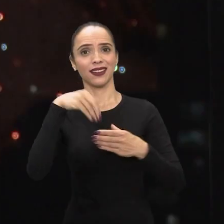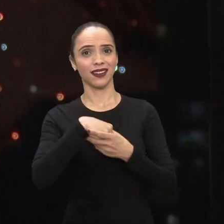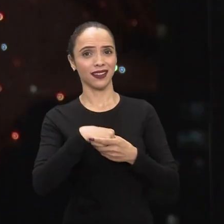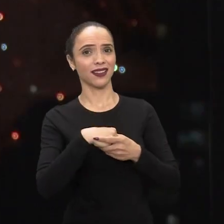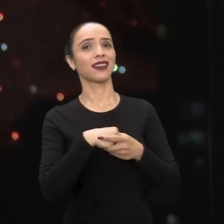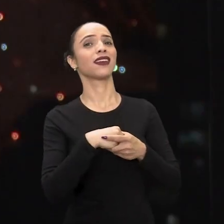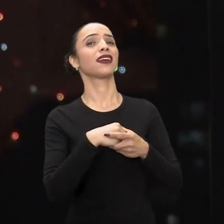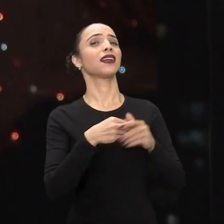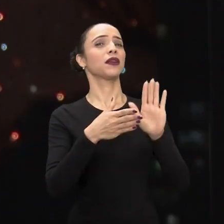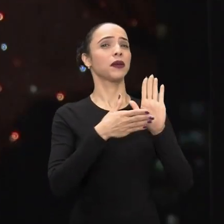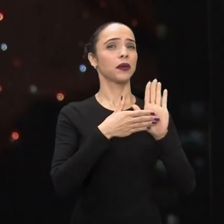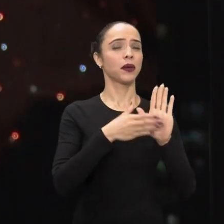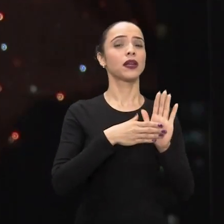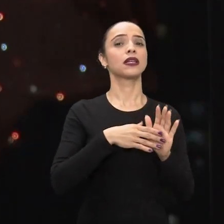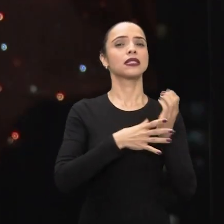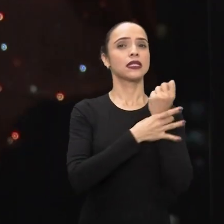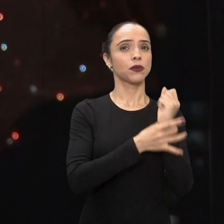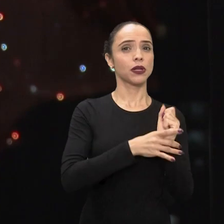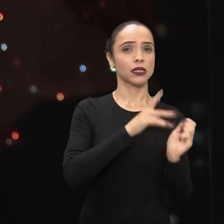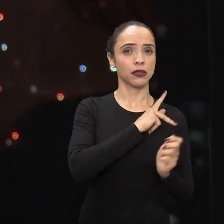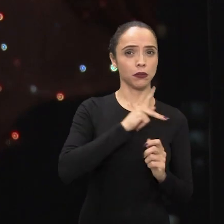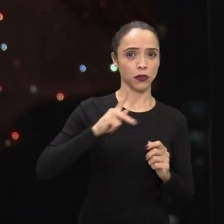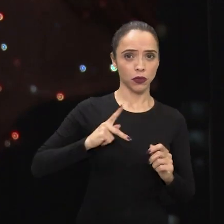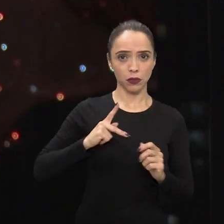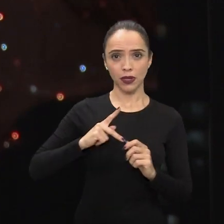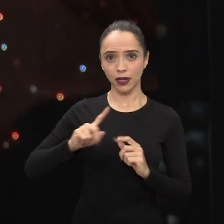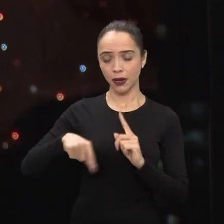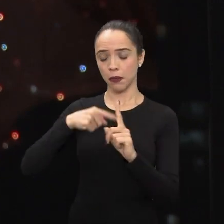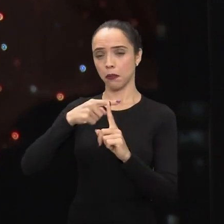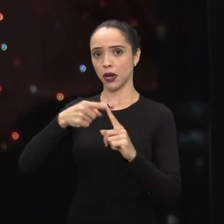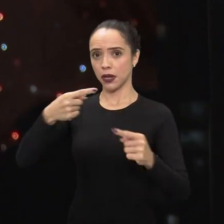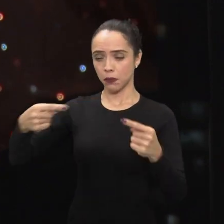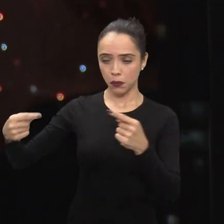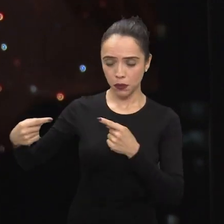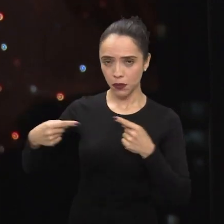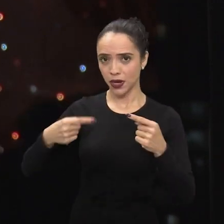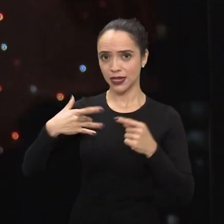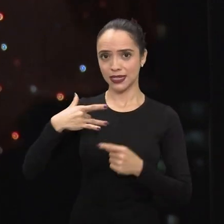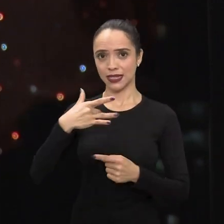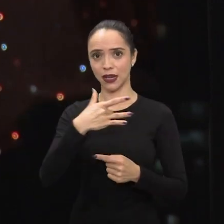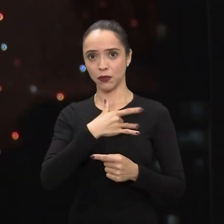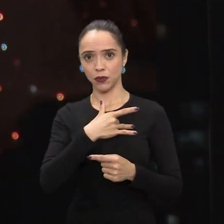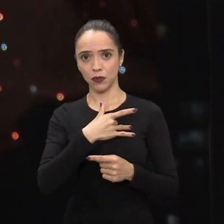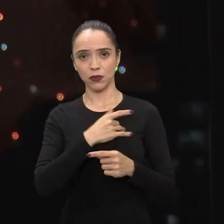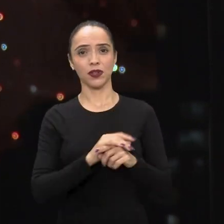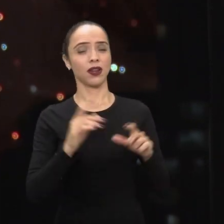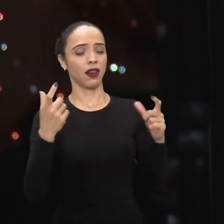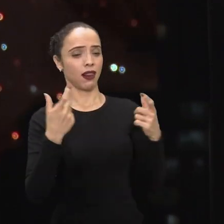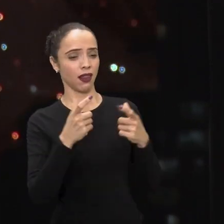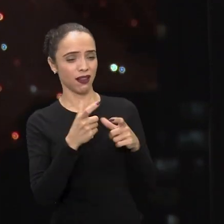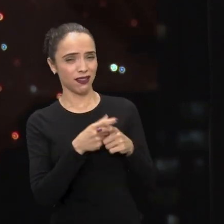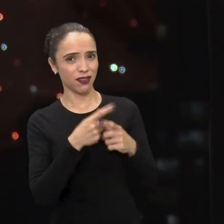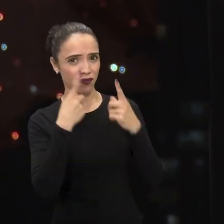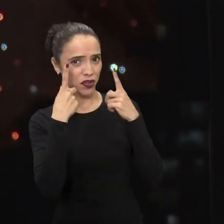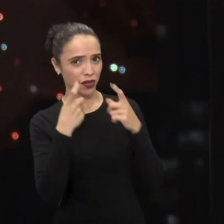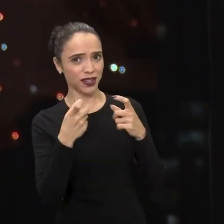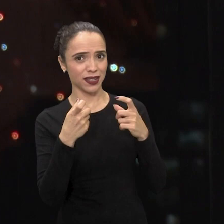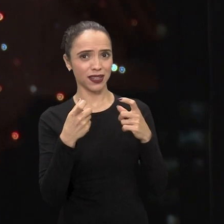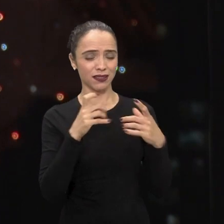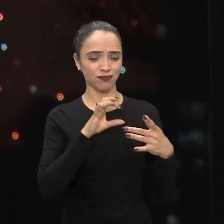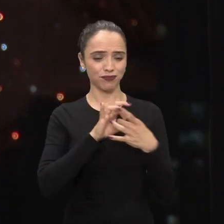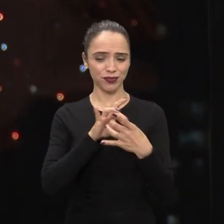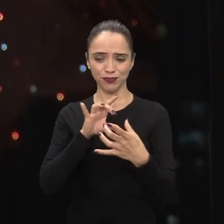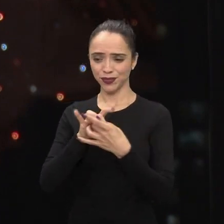questão de da Segurança Pública com uma política de saúde né com uma política de redução de danos